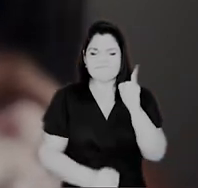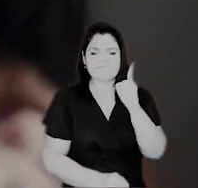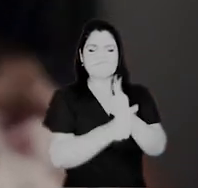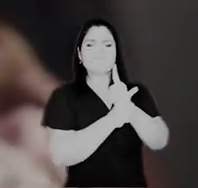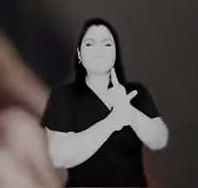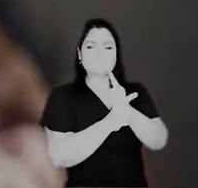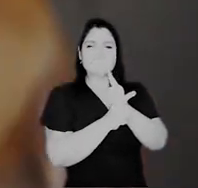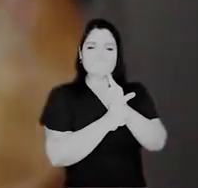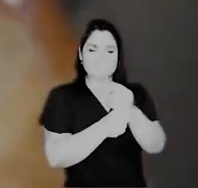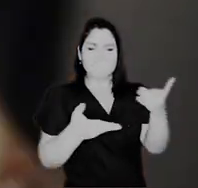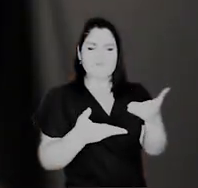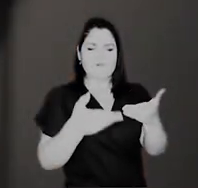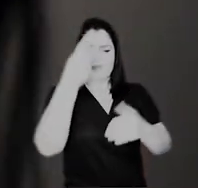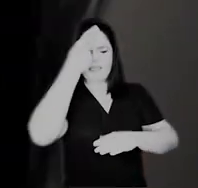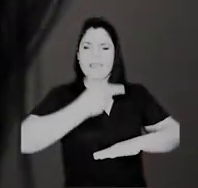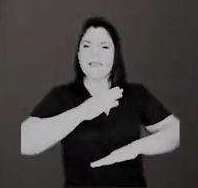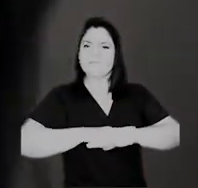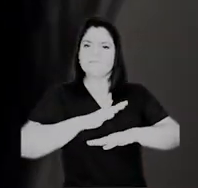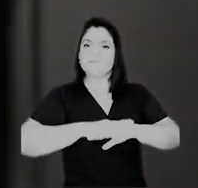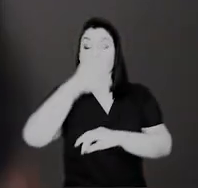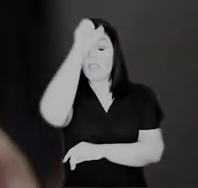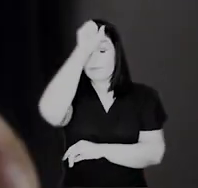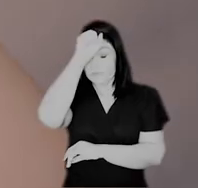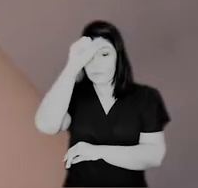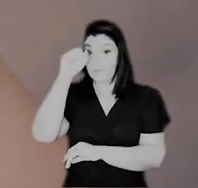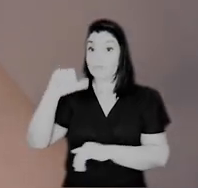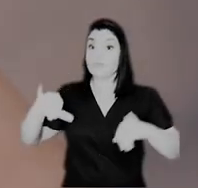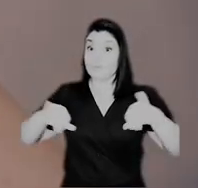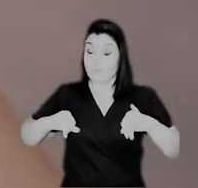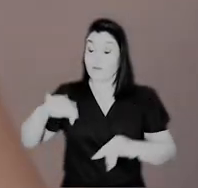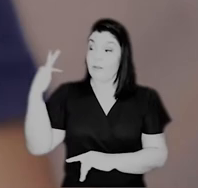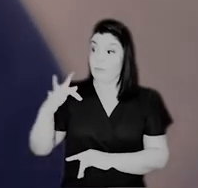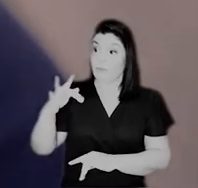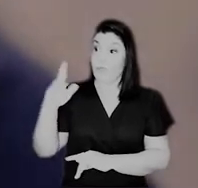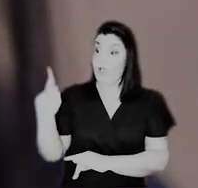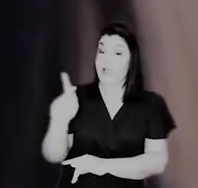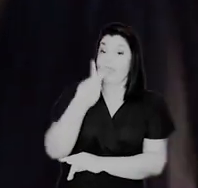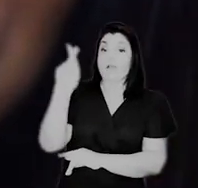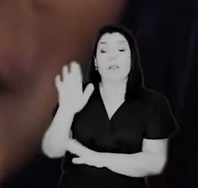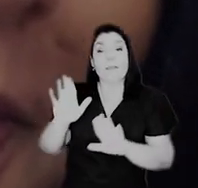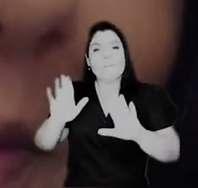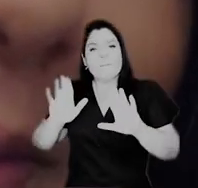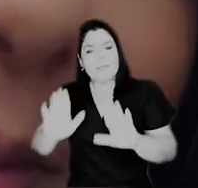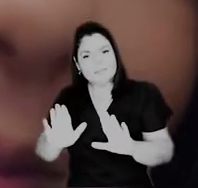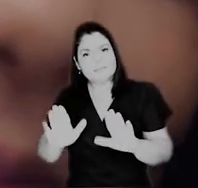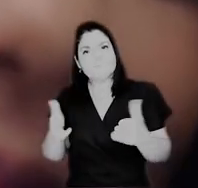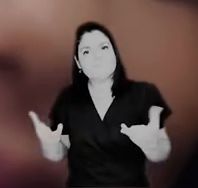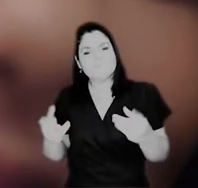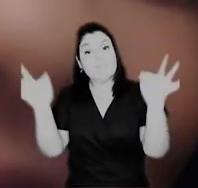cadeirante, por ter me encontrado, por hoje ter aprendido na dor a dar valor,